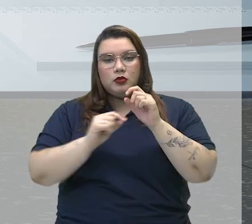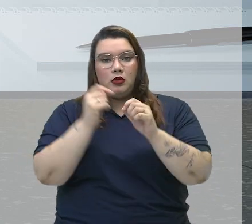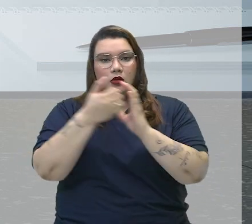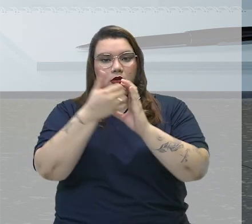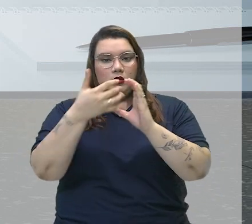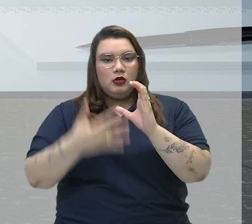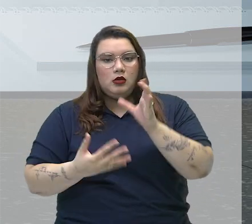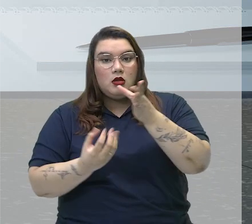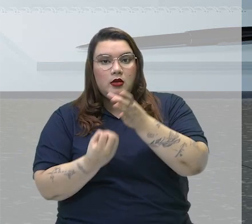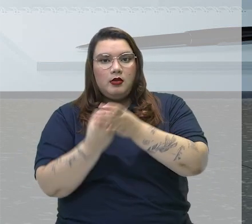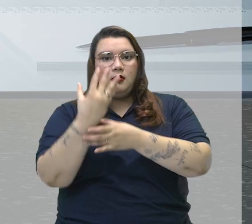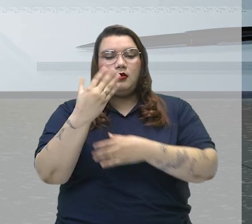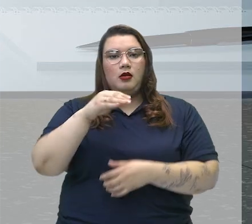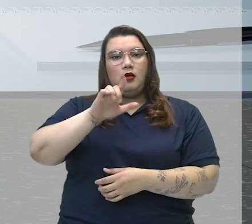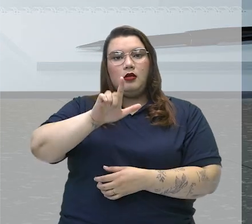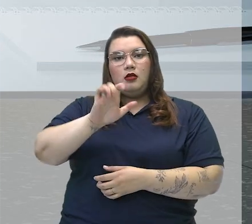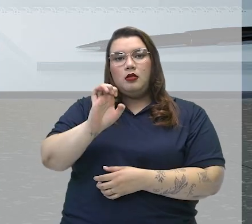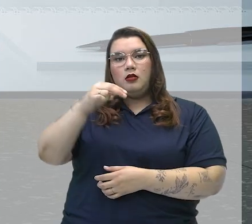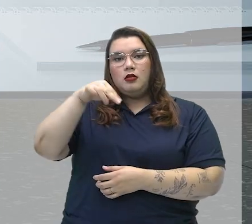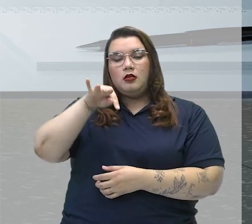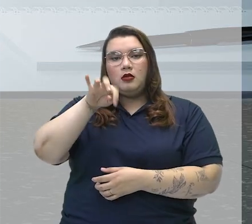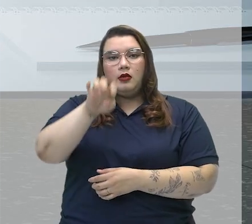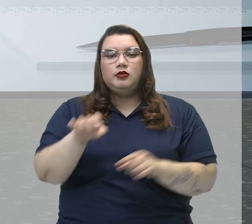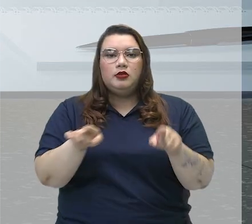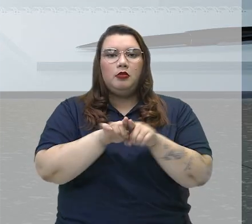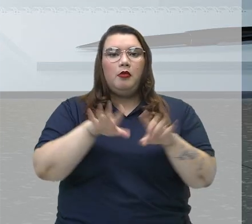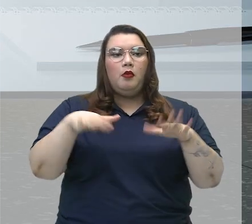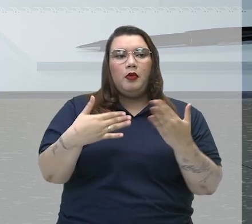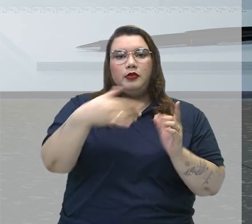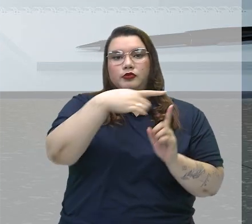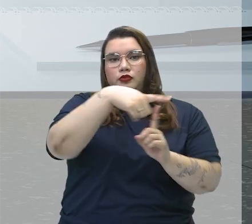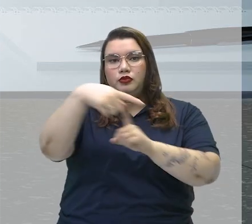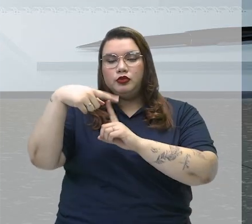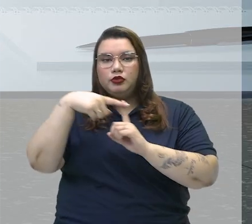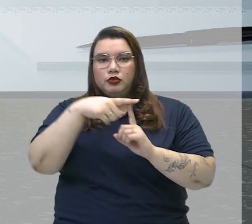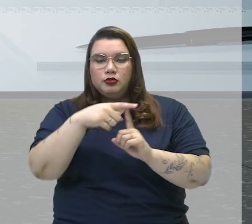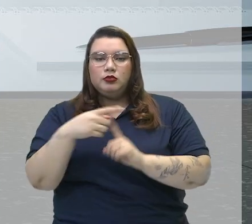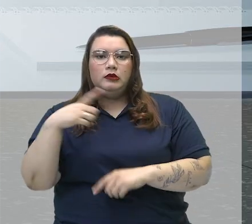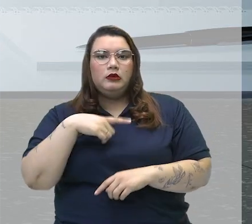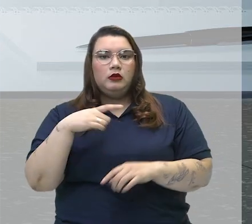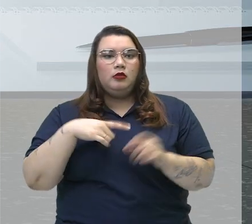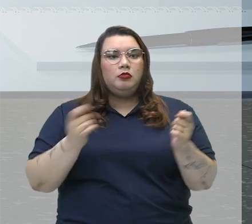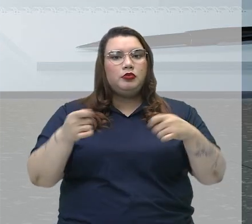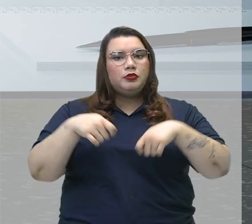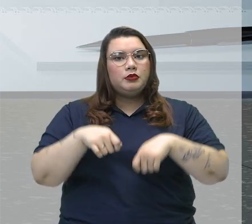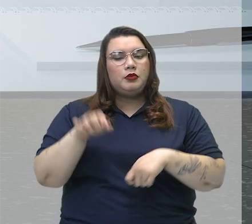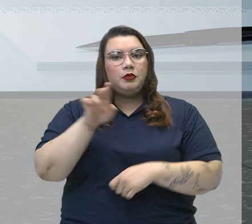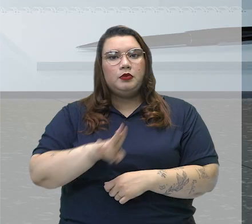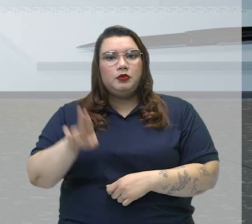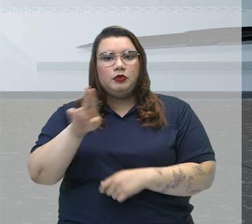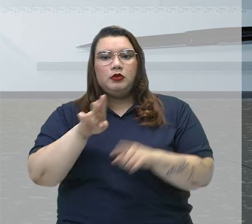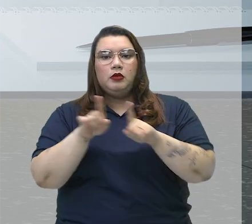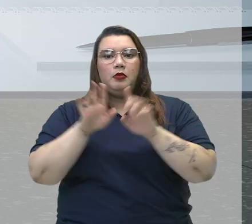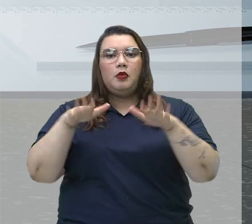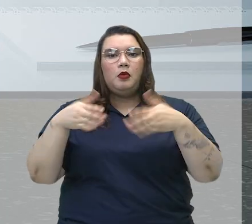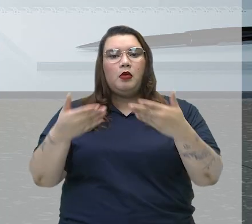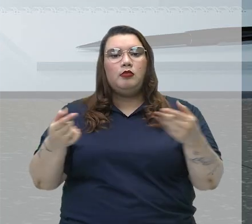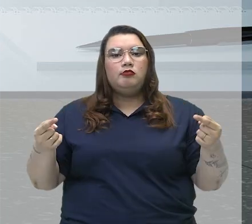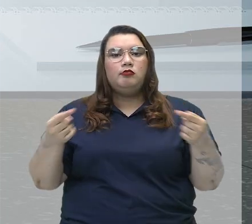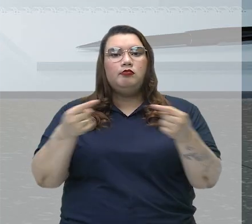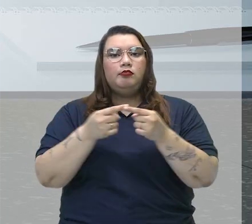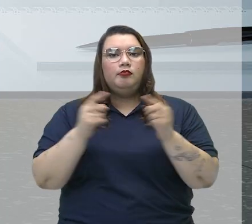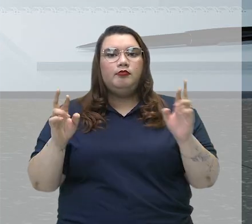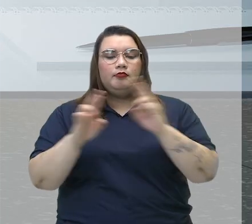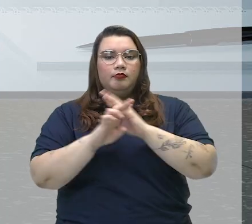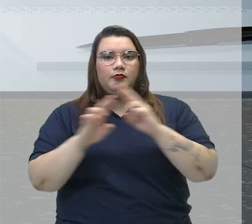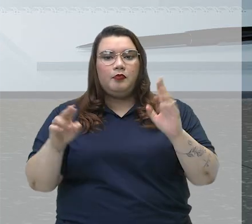conhecimento dos elementos que formam as lentes e também dos tipos de lentes que nós temos disponíveis e o seu